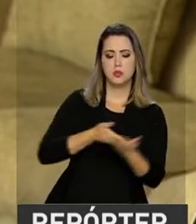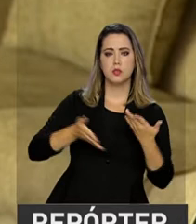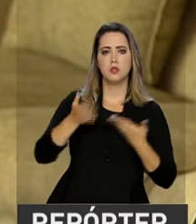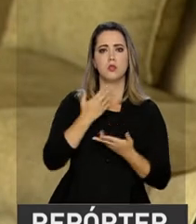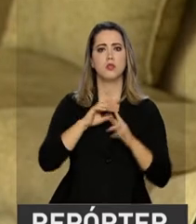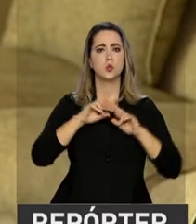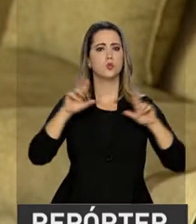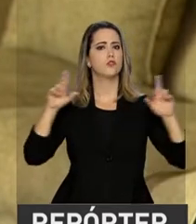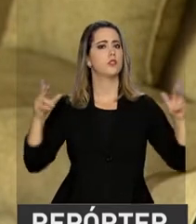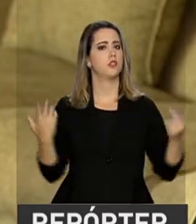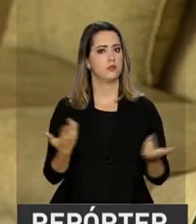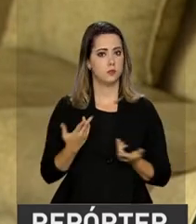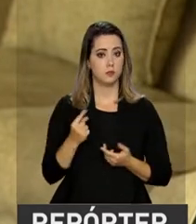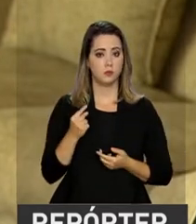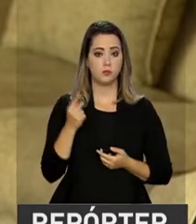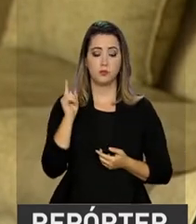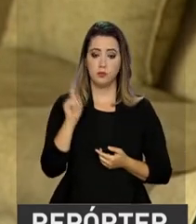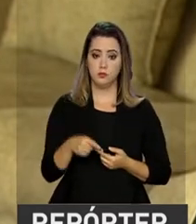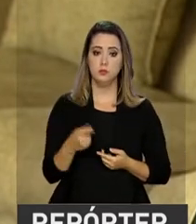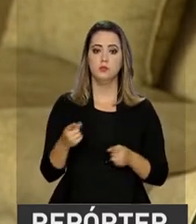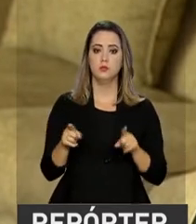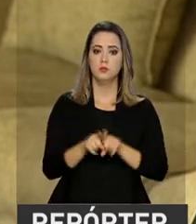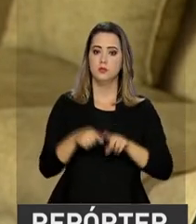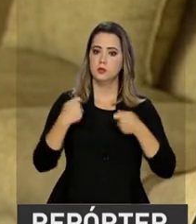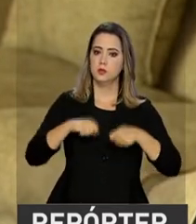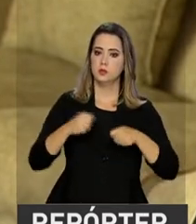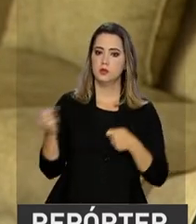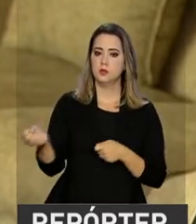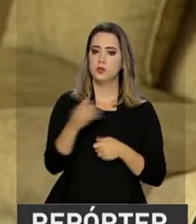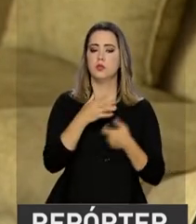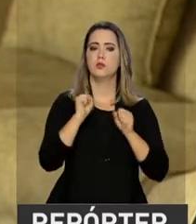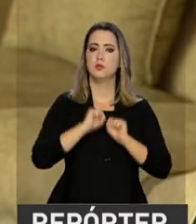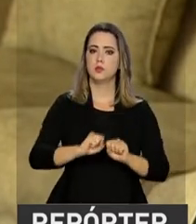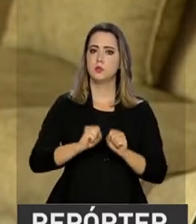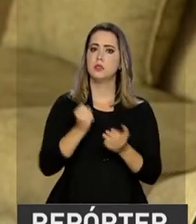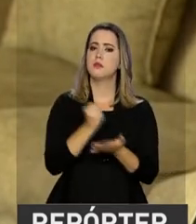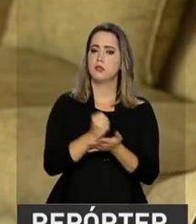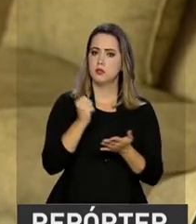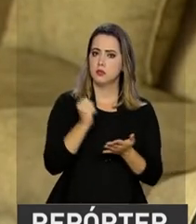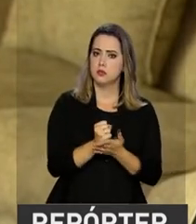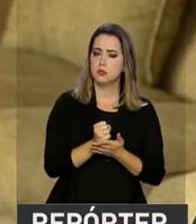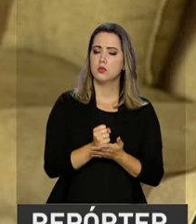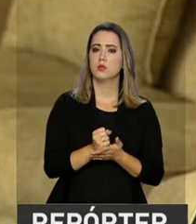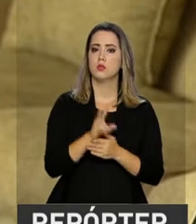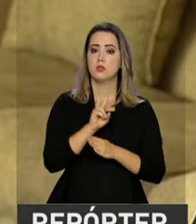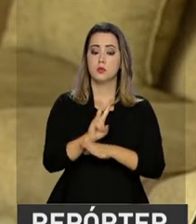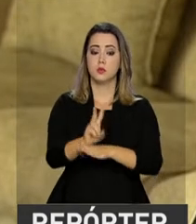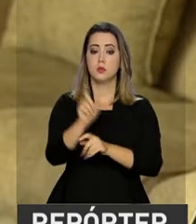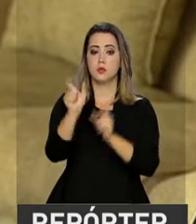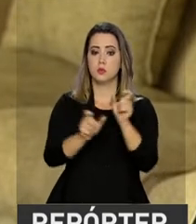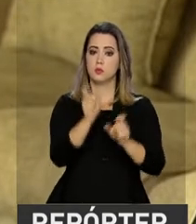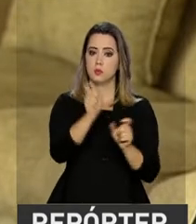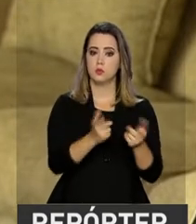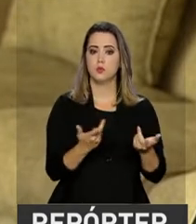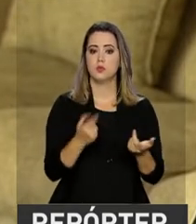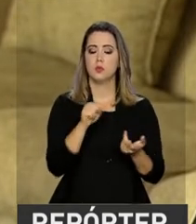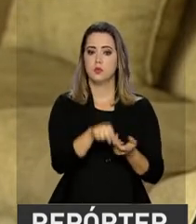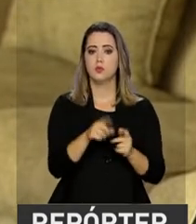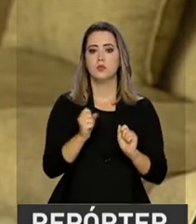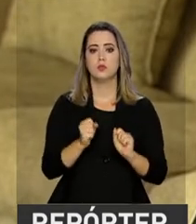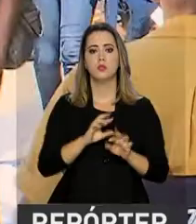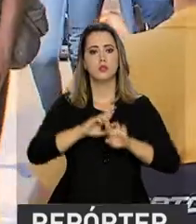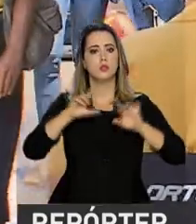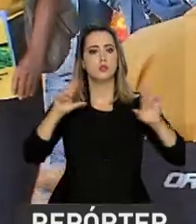muito diversificada e exige novas formas de contratação para proteger os trabalhadores de uma